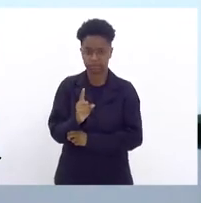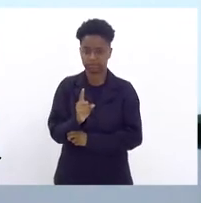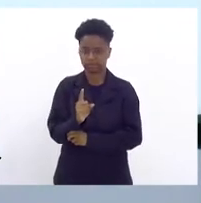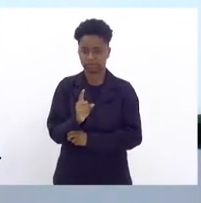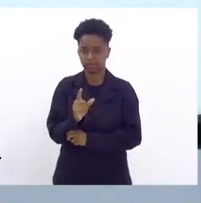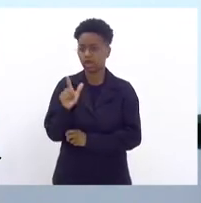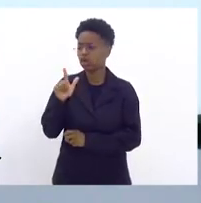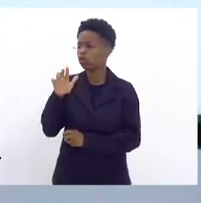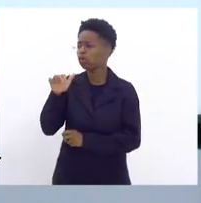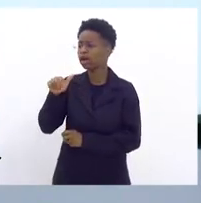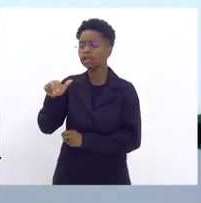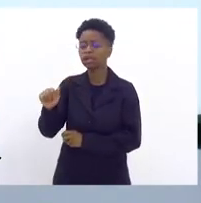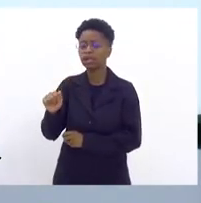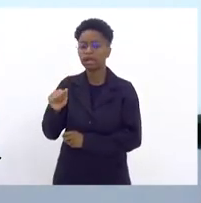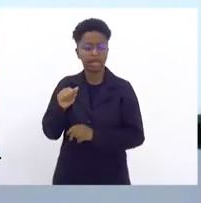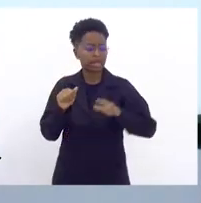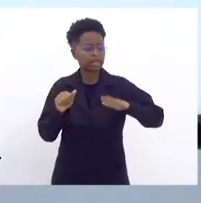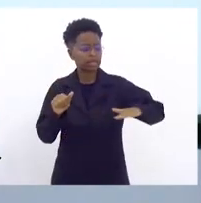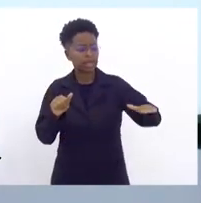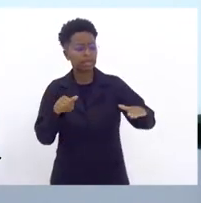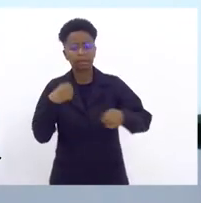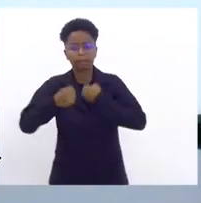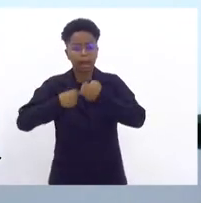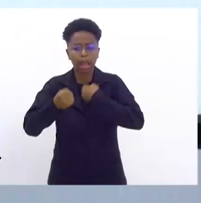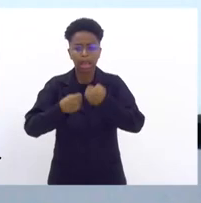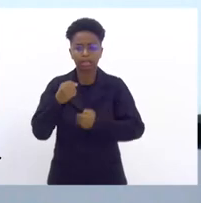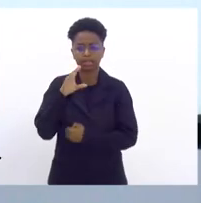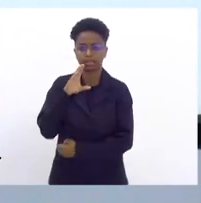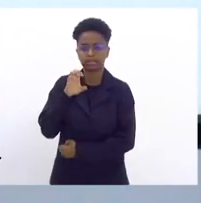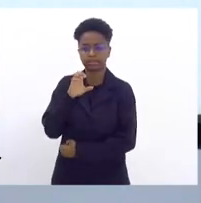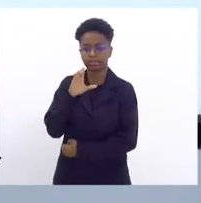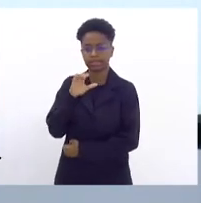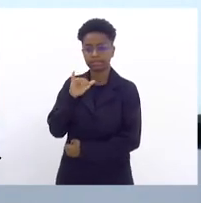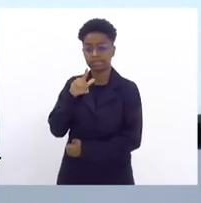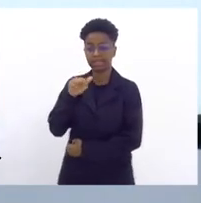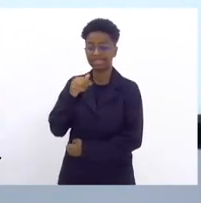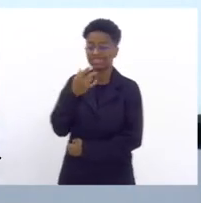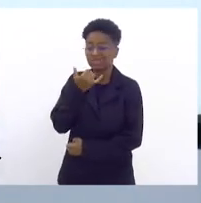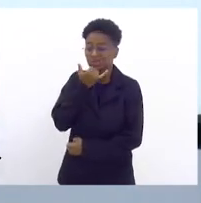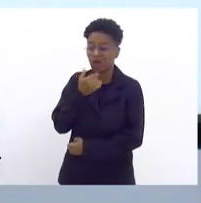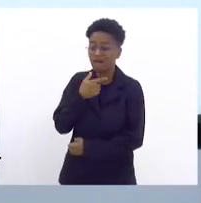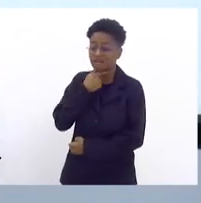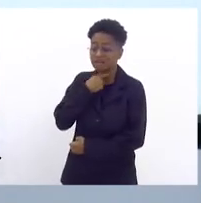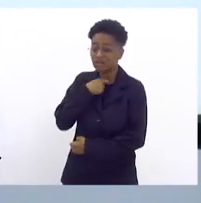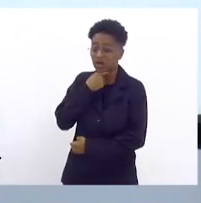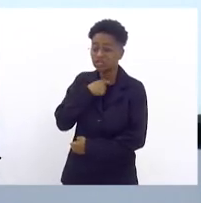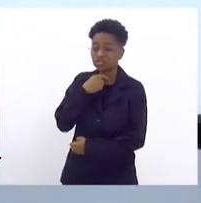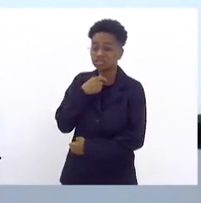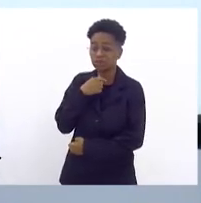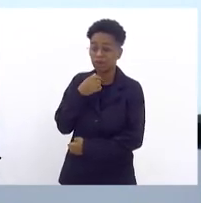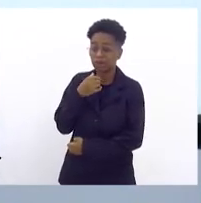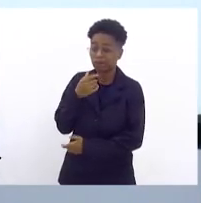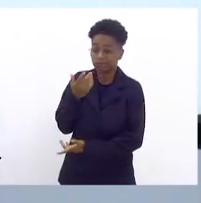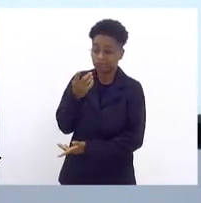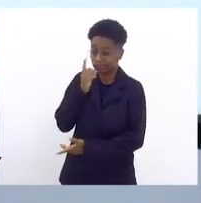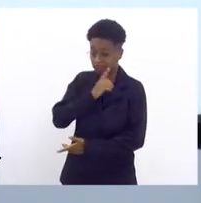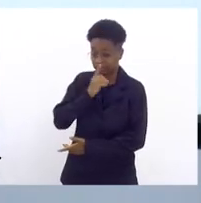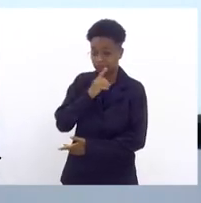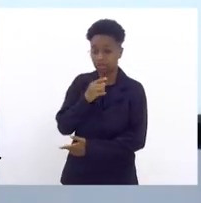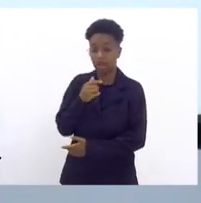Luana saiu aquela criancinha ali tava correndo Cecília eu tô um pouco rouco gente ela é minha paroquiana